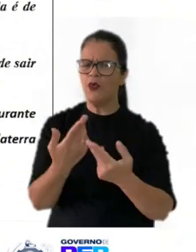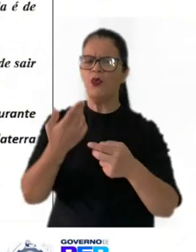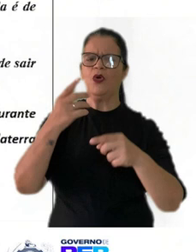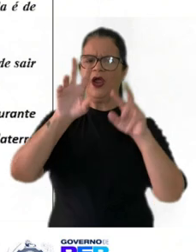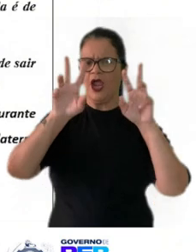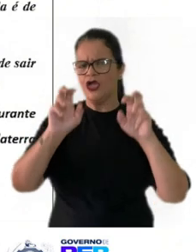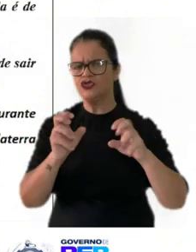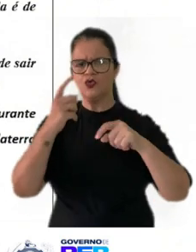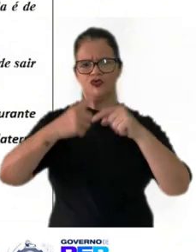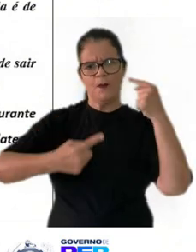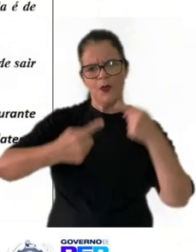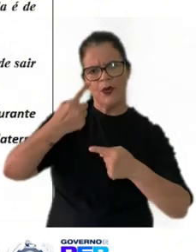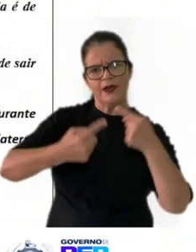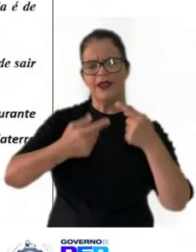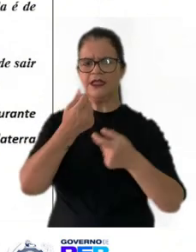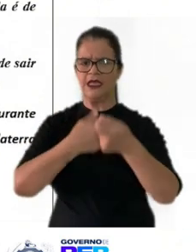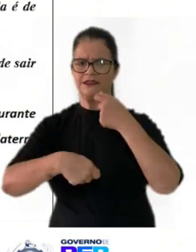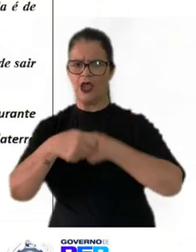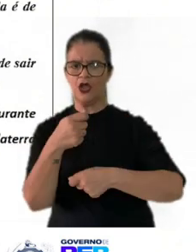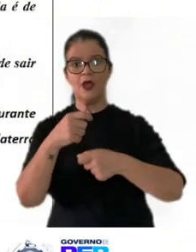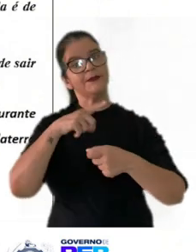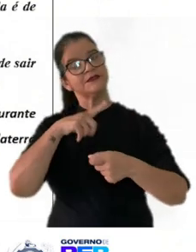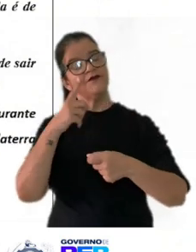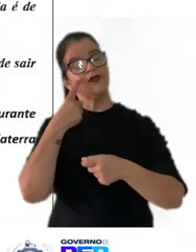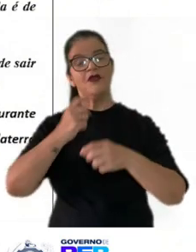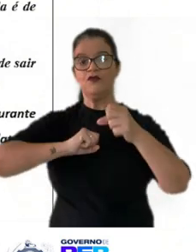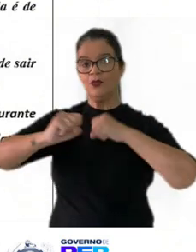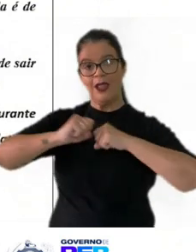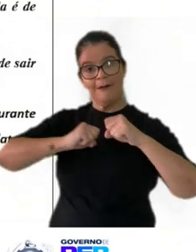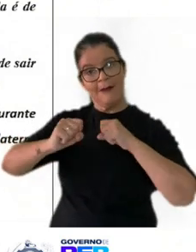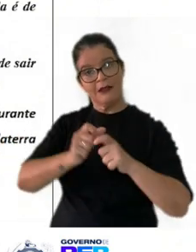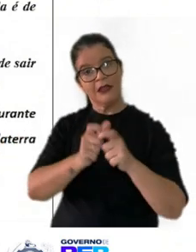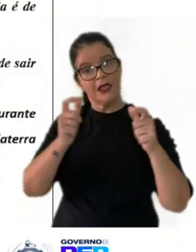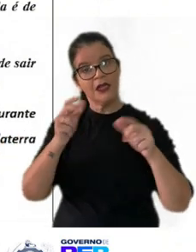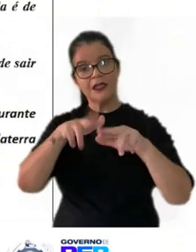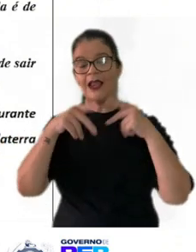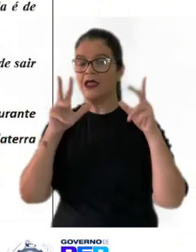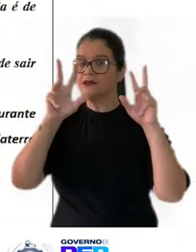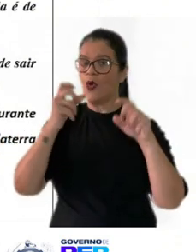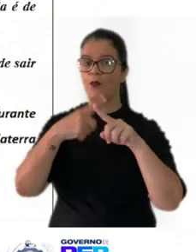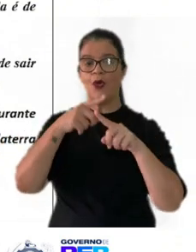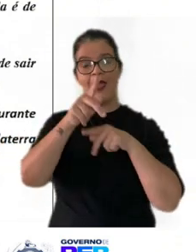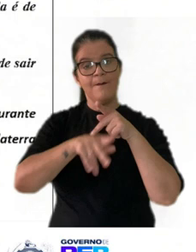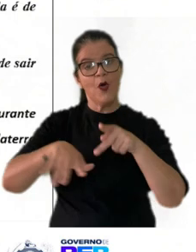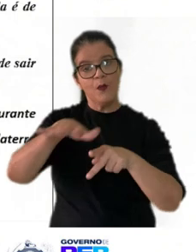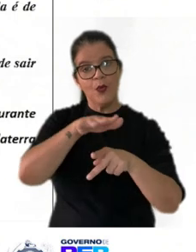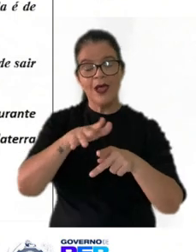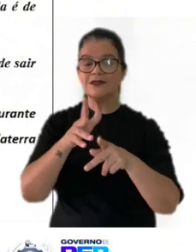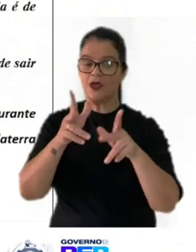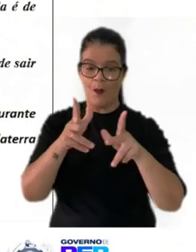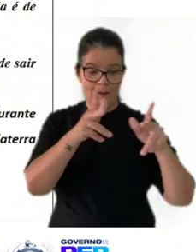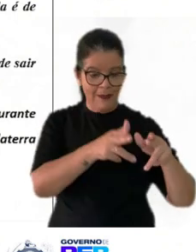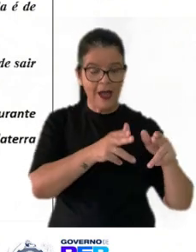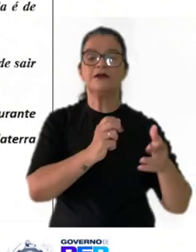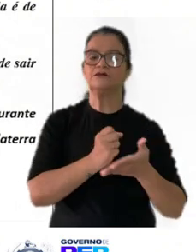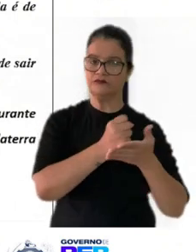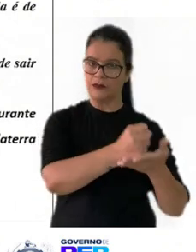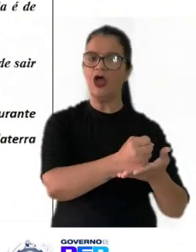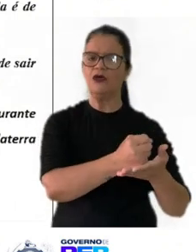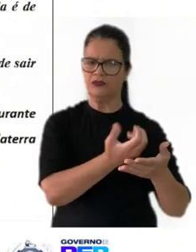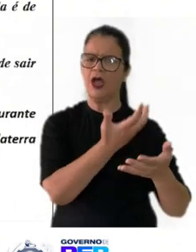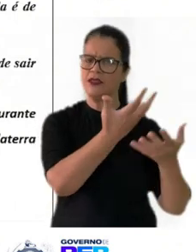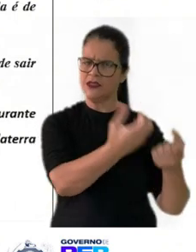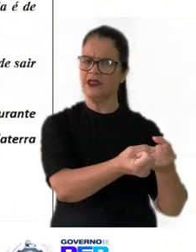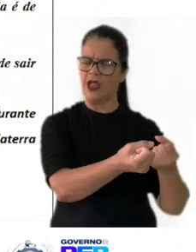e a gente viu que houve um grande debate em relação a isso porque parte da população inglesa era a favor dessa separação e outra